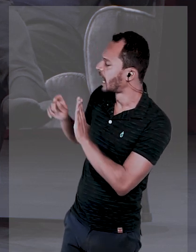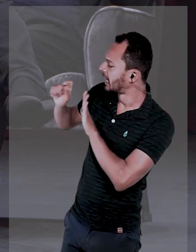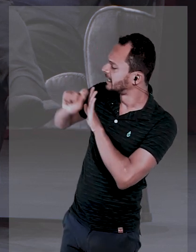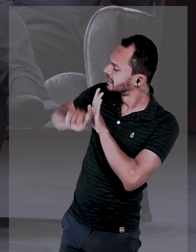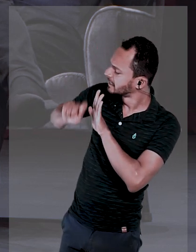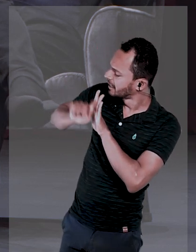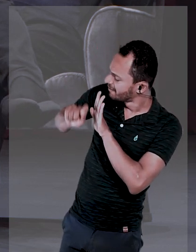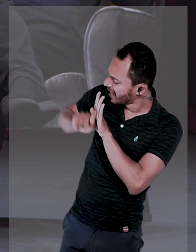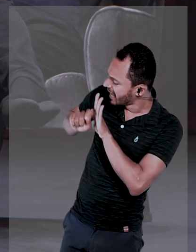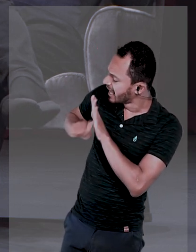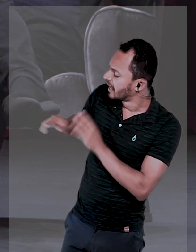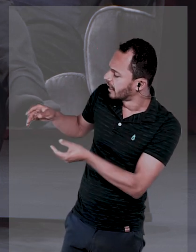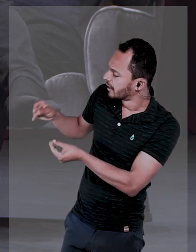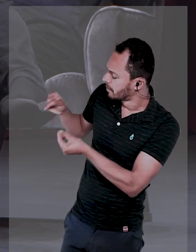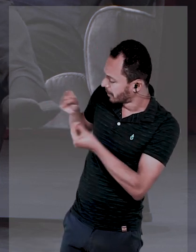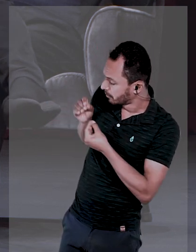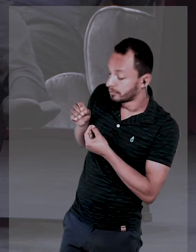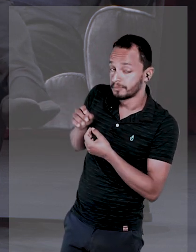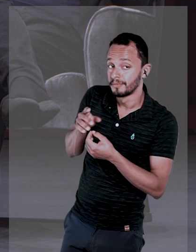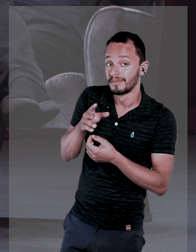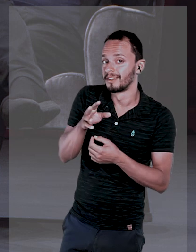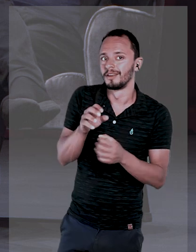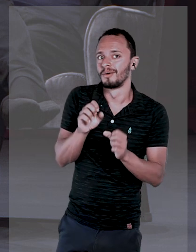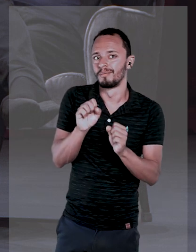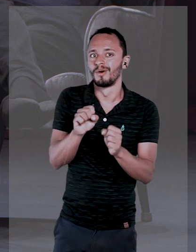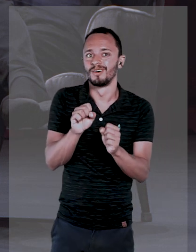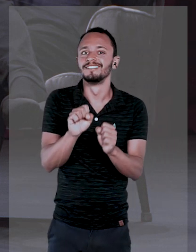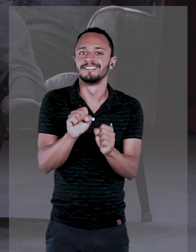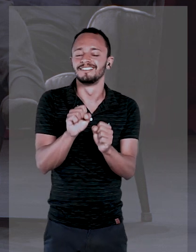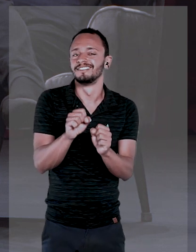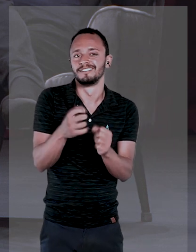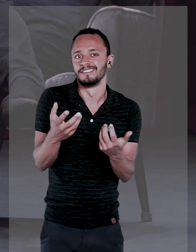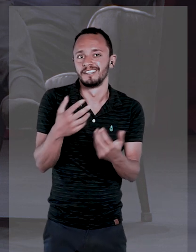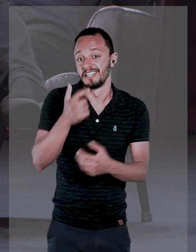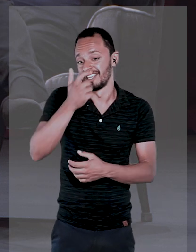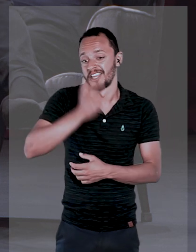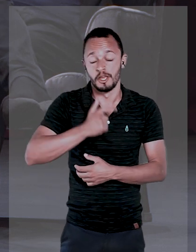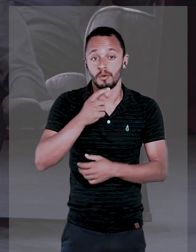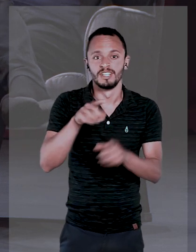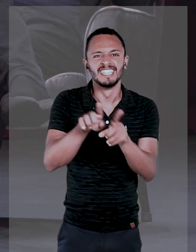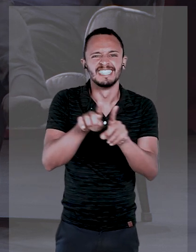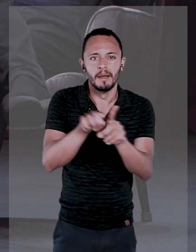e eu posso meio que desdizer tudo o que o romance diz, ou então